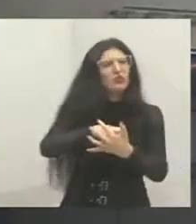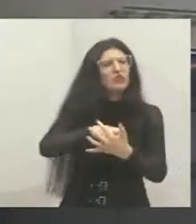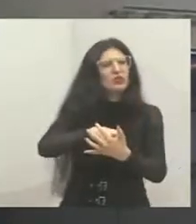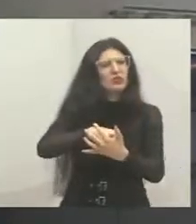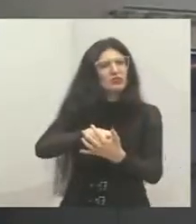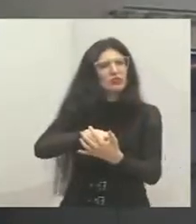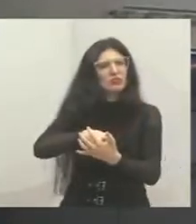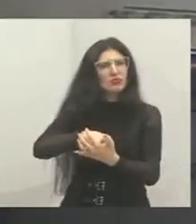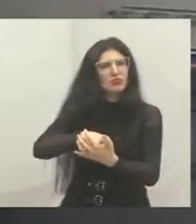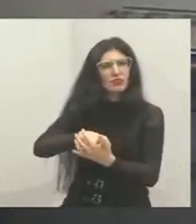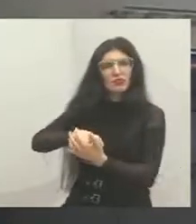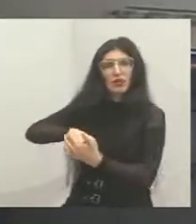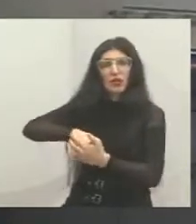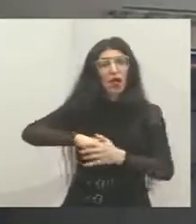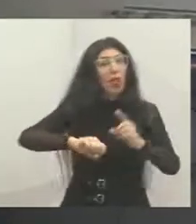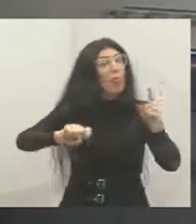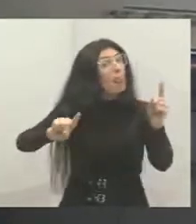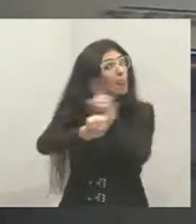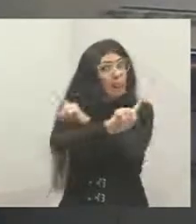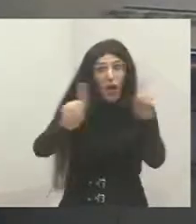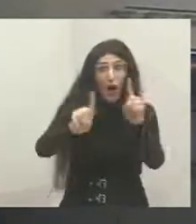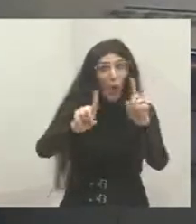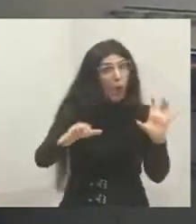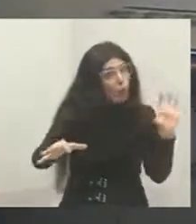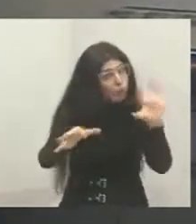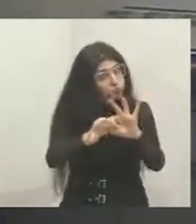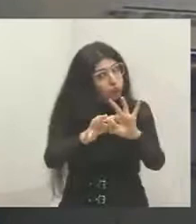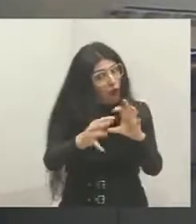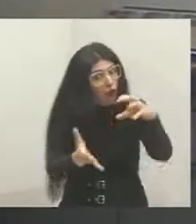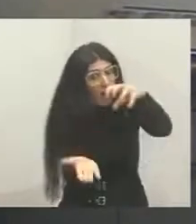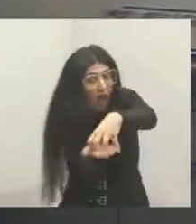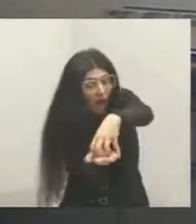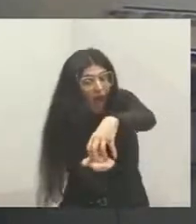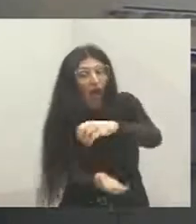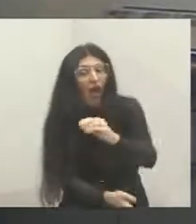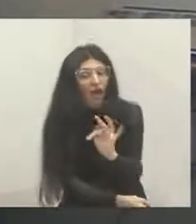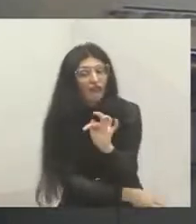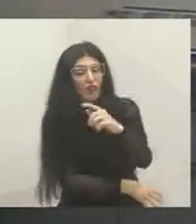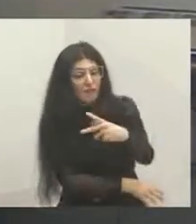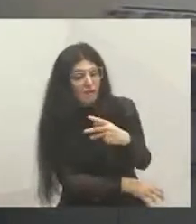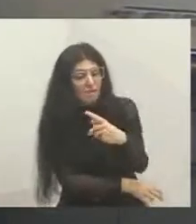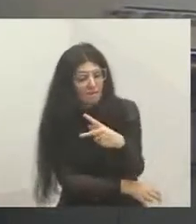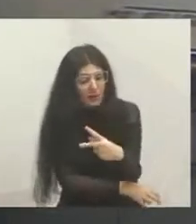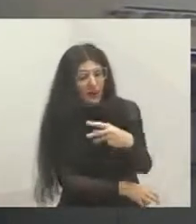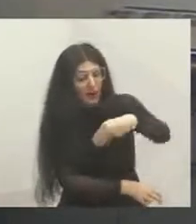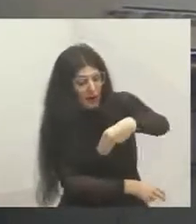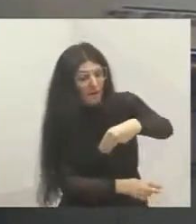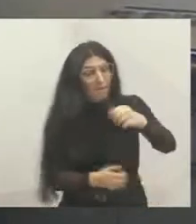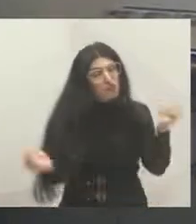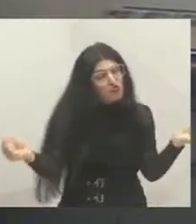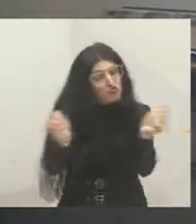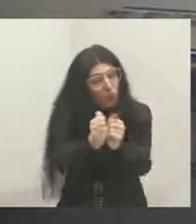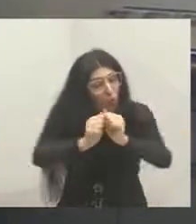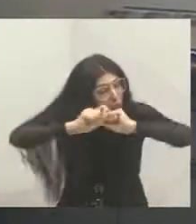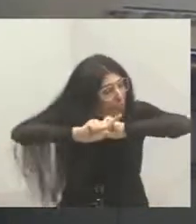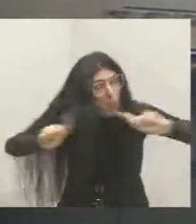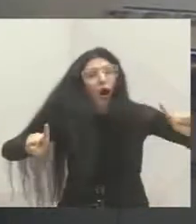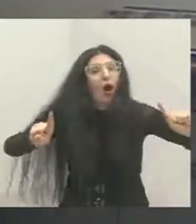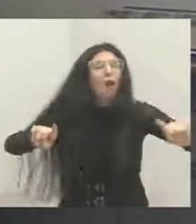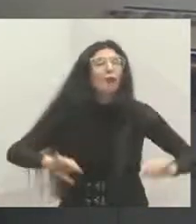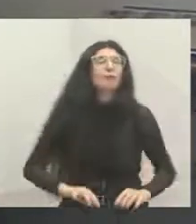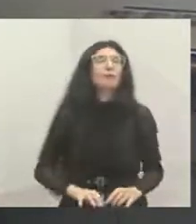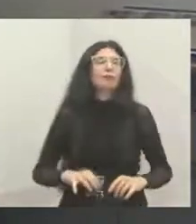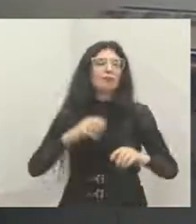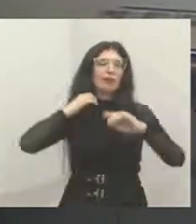tem vinculação com o FPM. Tem emendas parlamentares também, que os parlamentares andaram mandando dinheiro